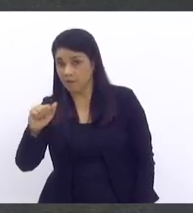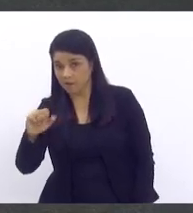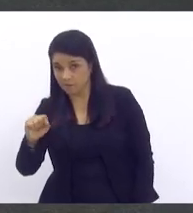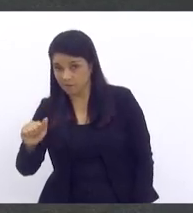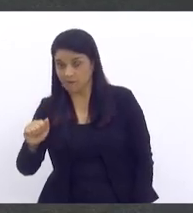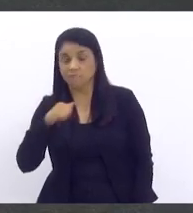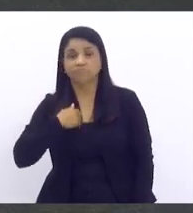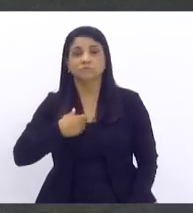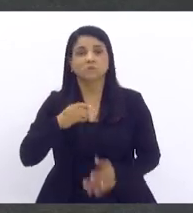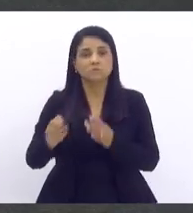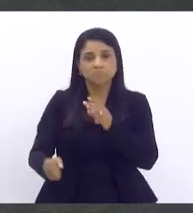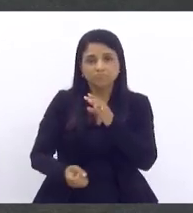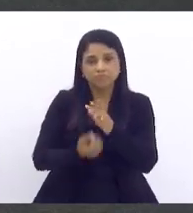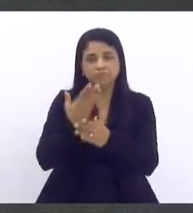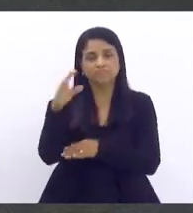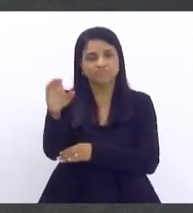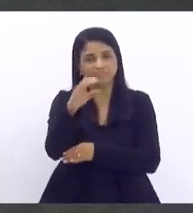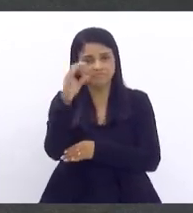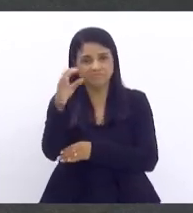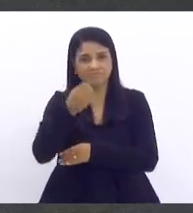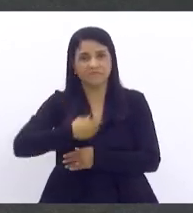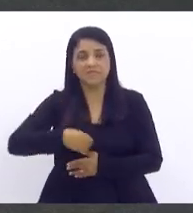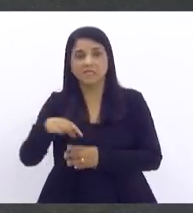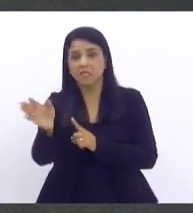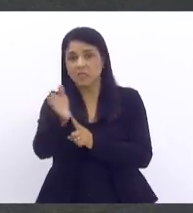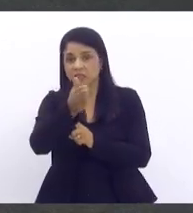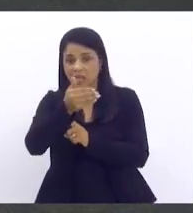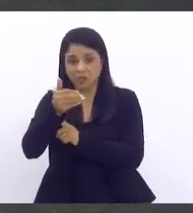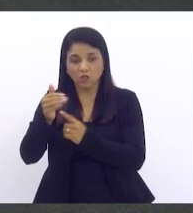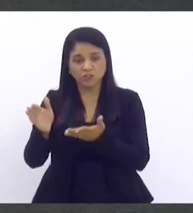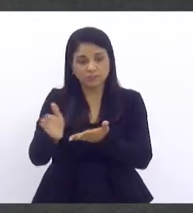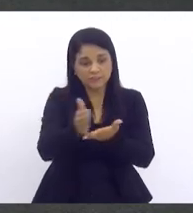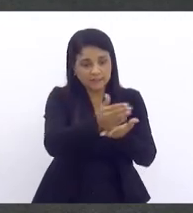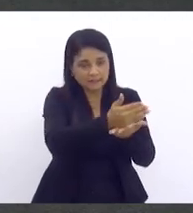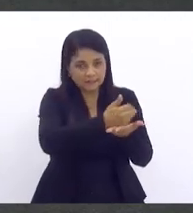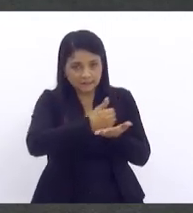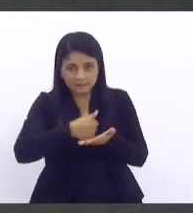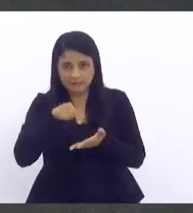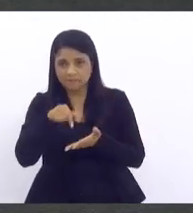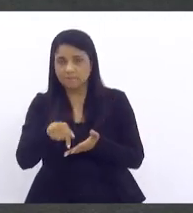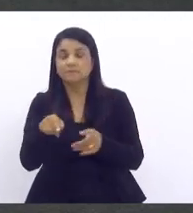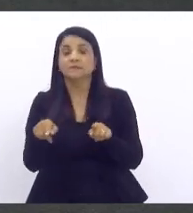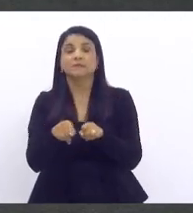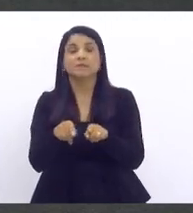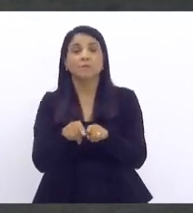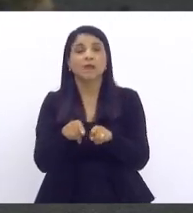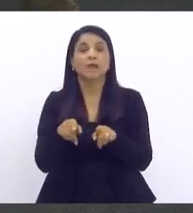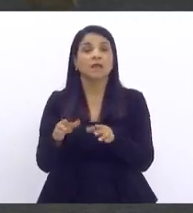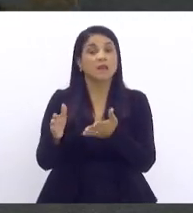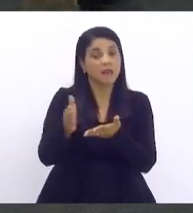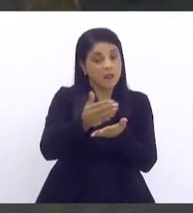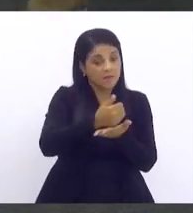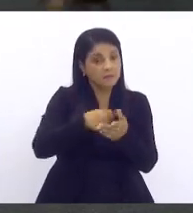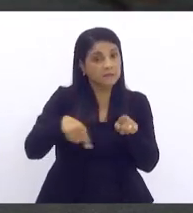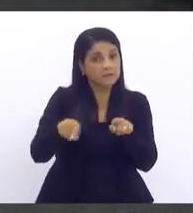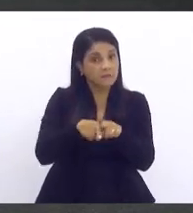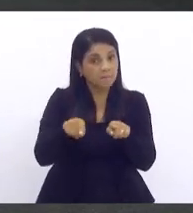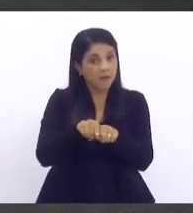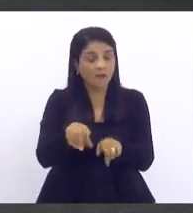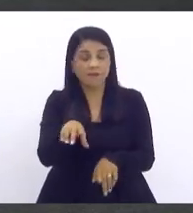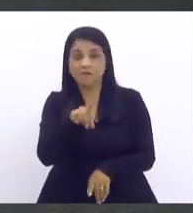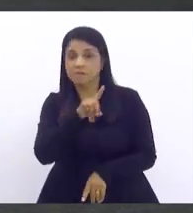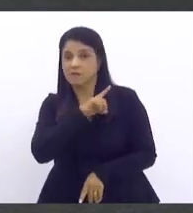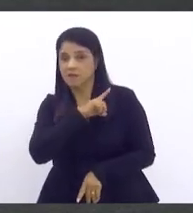ciência, tecnologia, a partir dos seus levantamentos, mas também que a gente tenha levantamento nas próprias